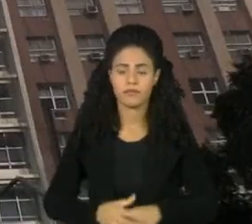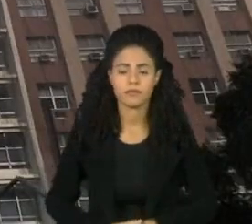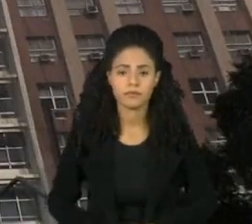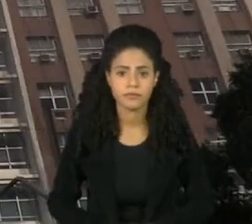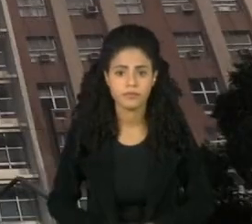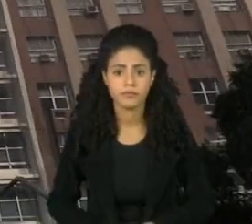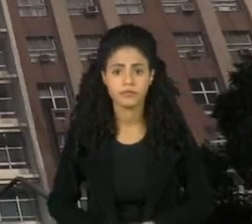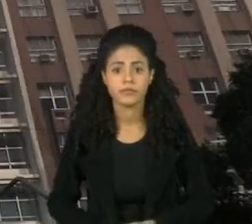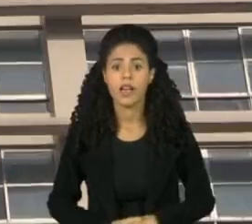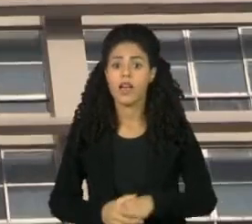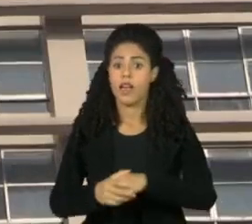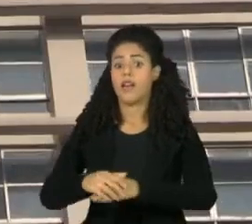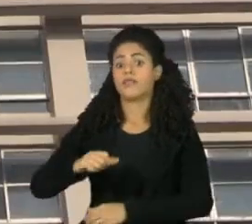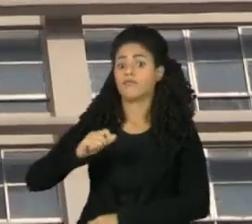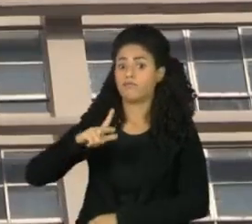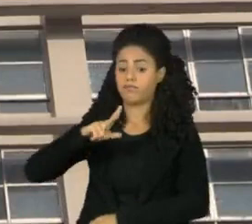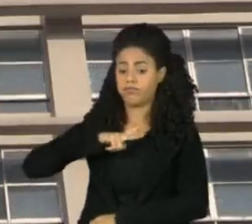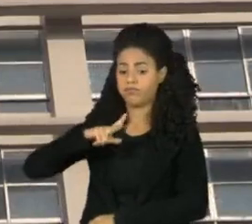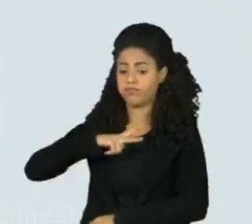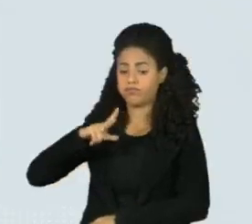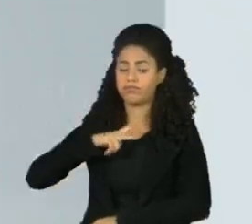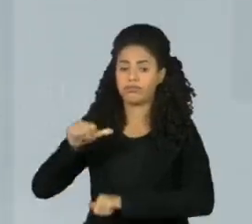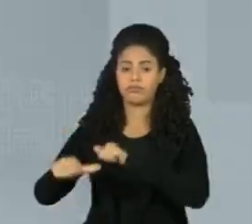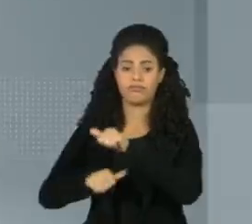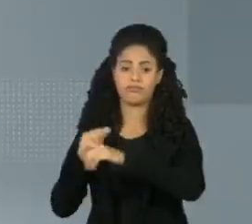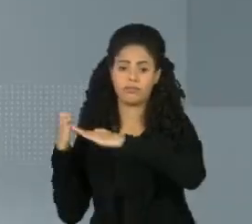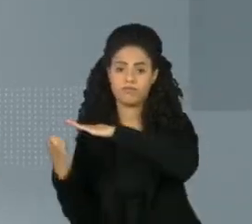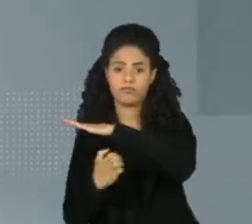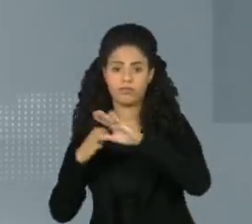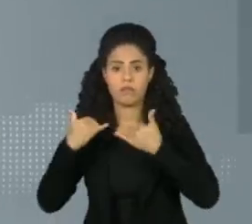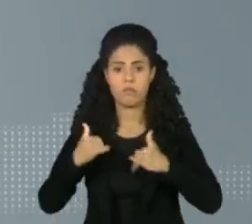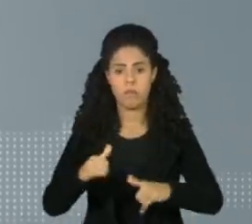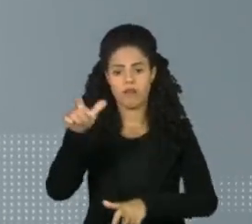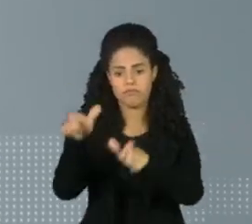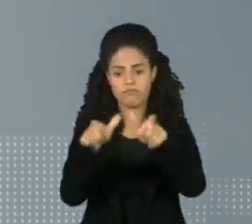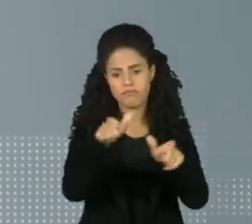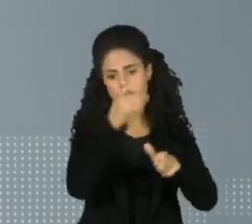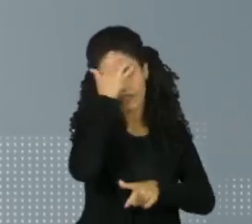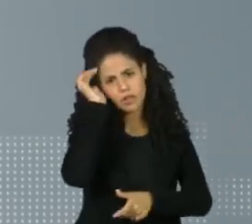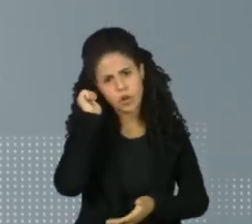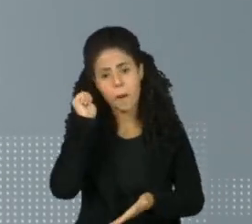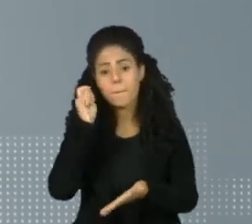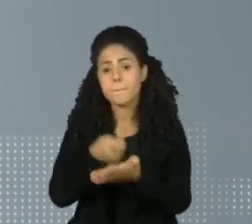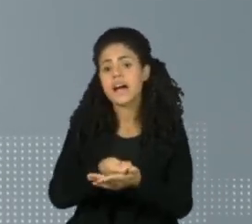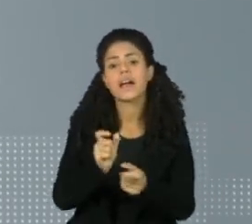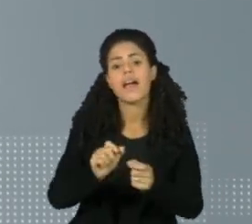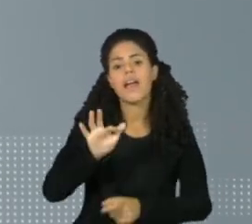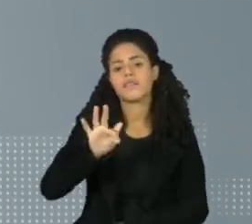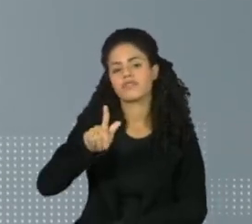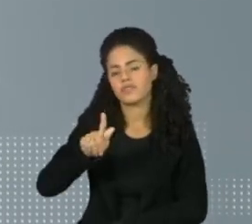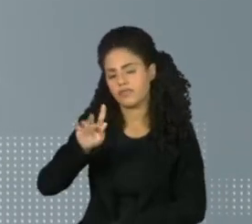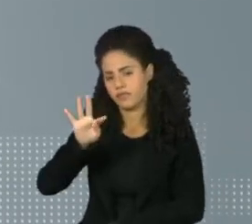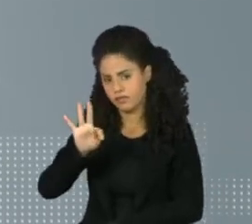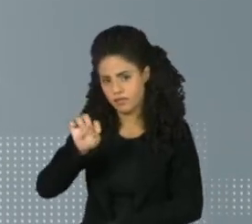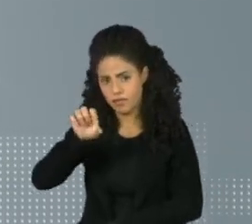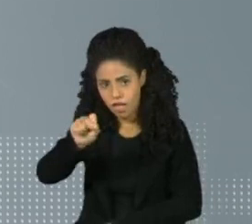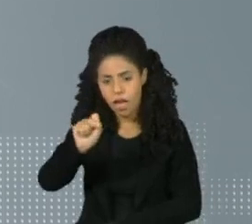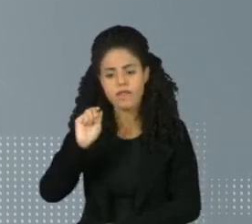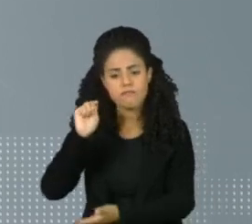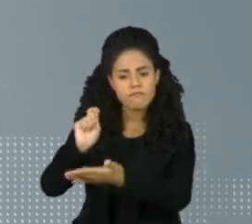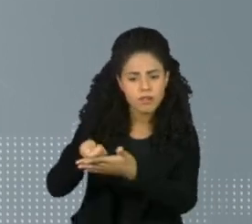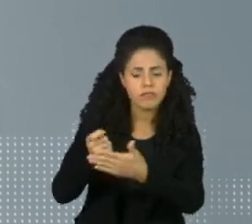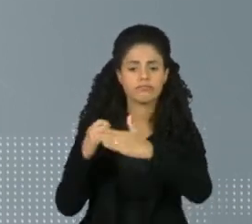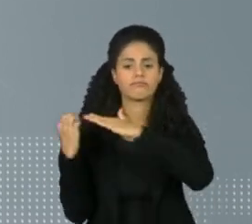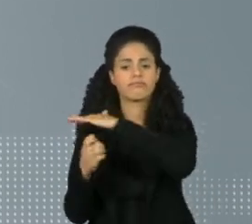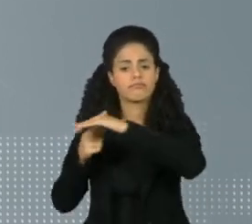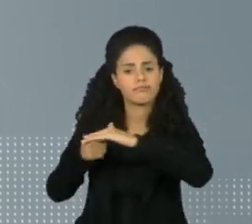com a privatização da estatal de energia elétrica o trabalhador poderá aplicar até metade do seu FGTS em ações da empresa